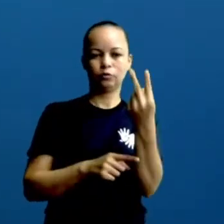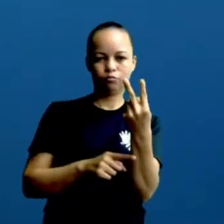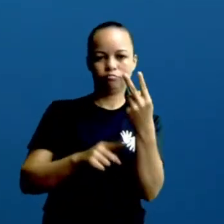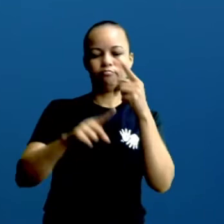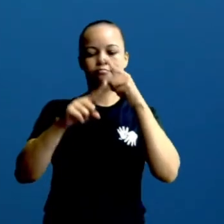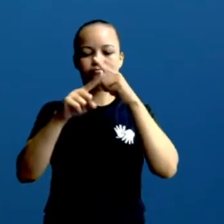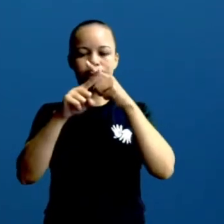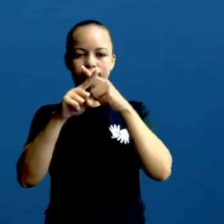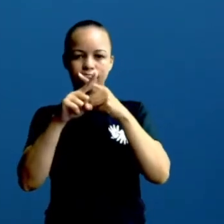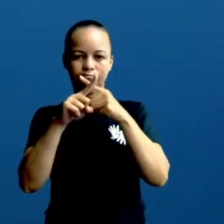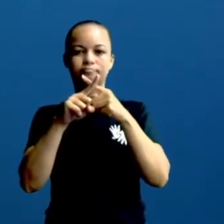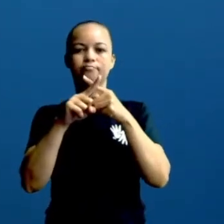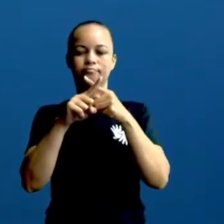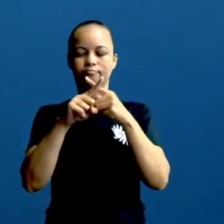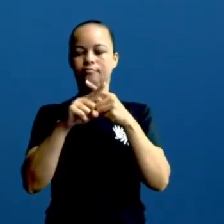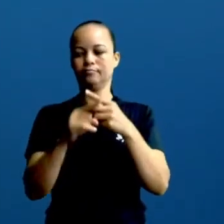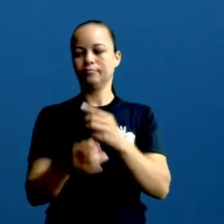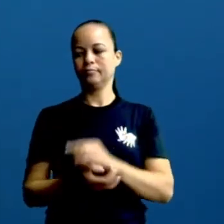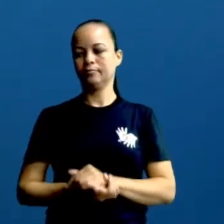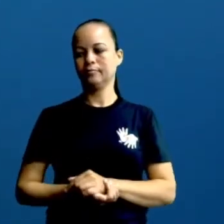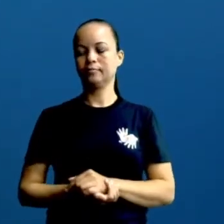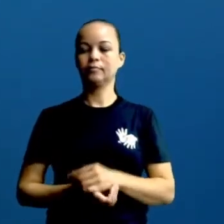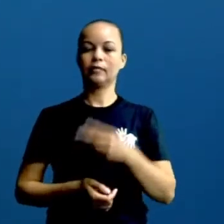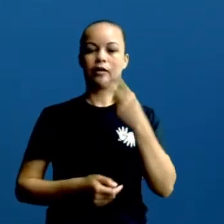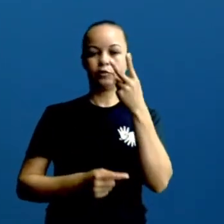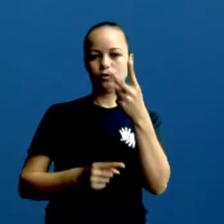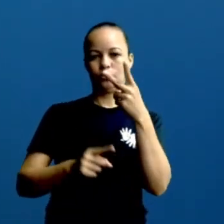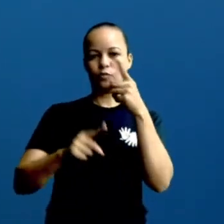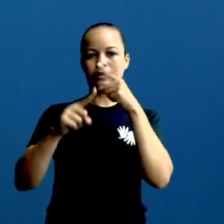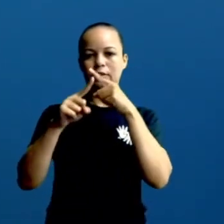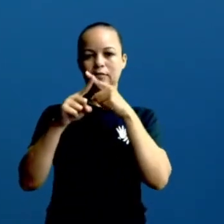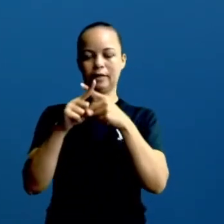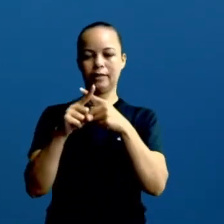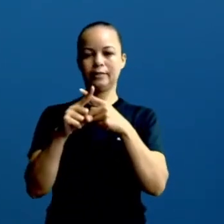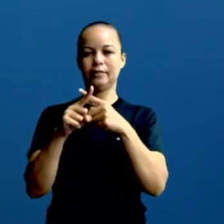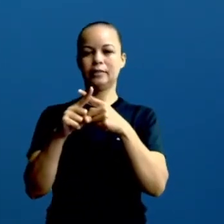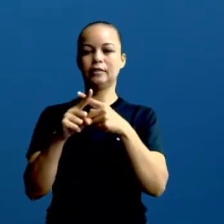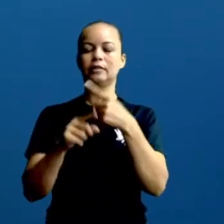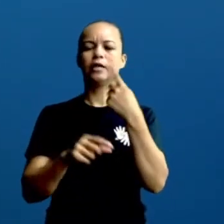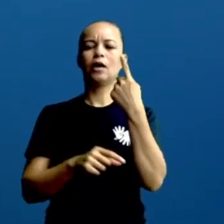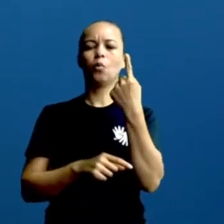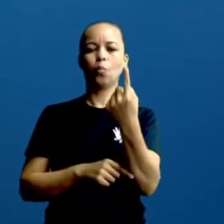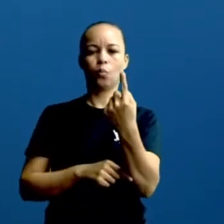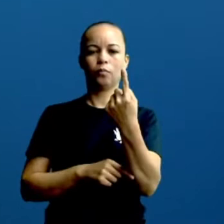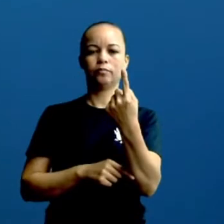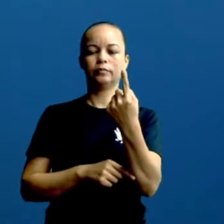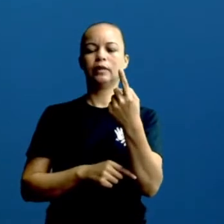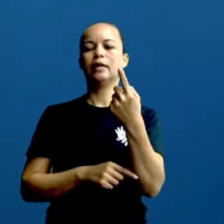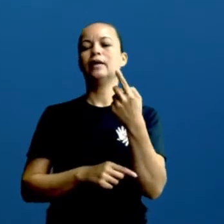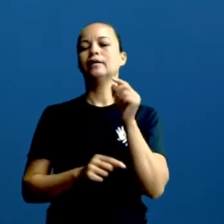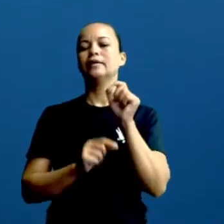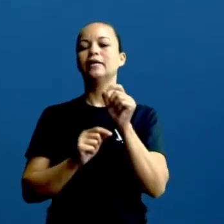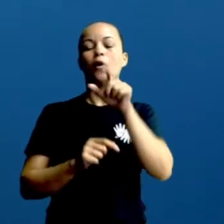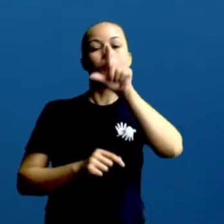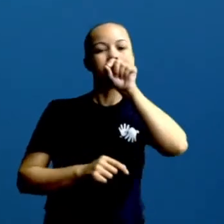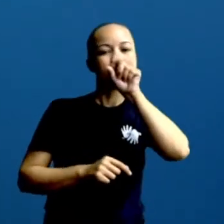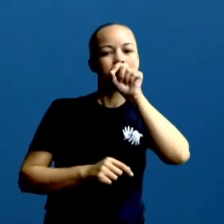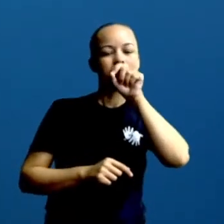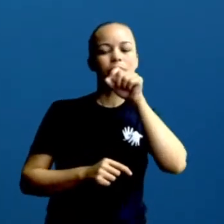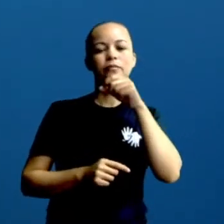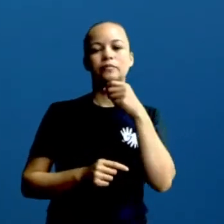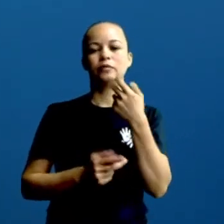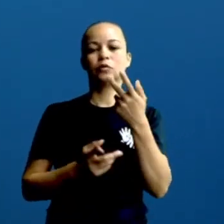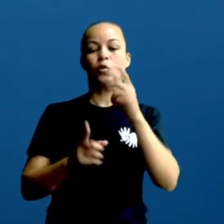vezes tá olha aqui ó duas vezes um que é um passarinho